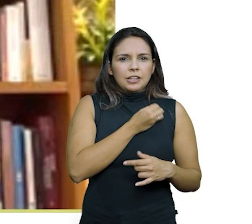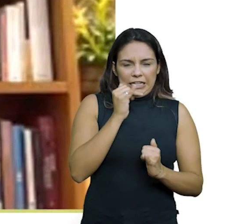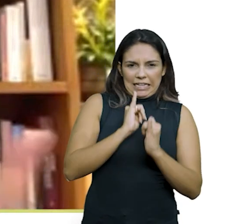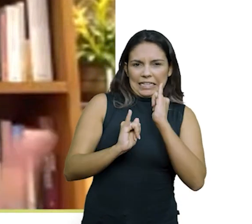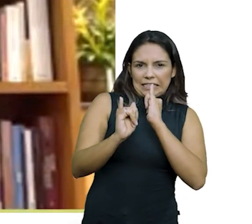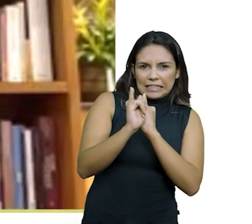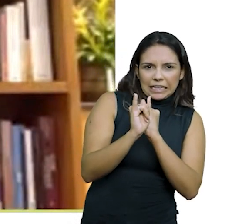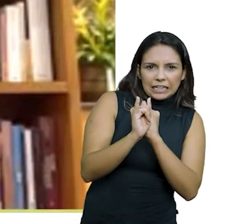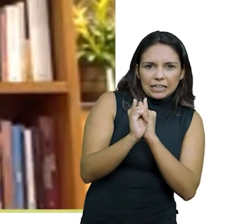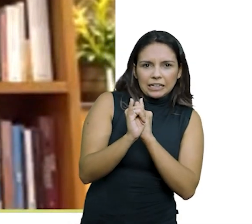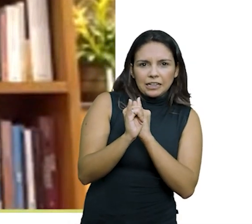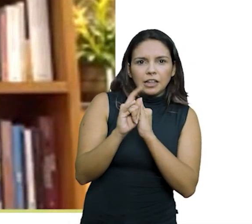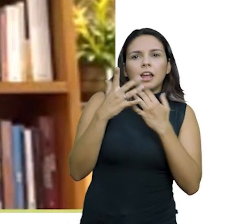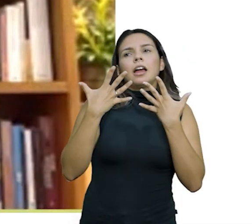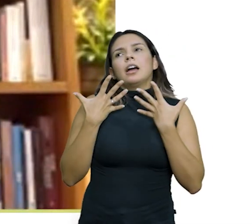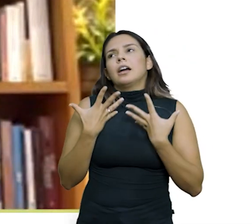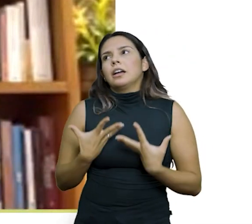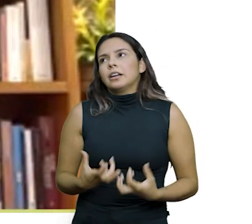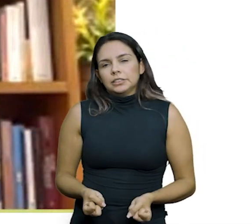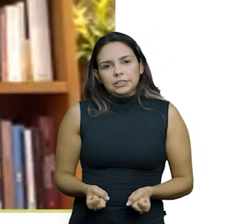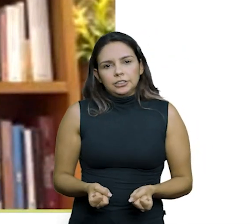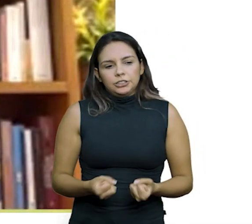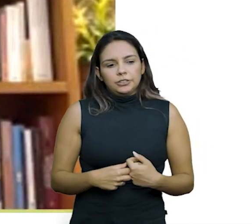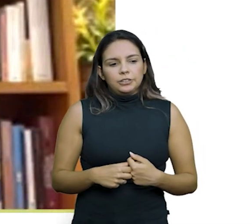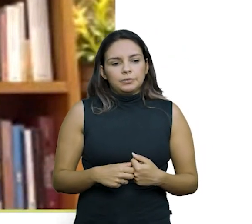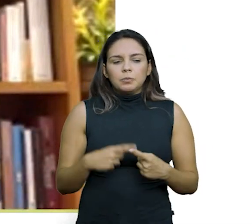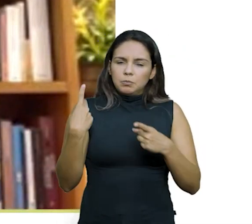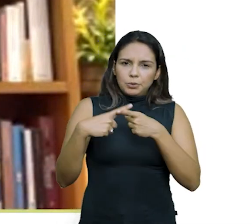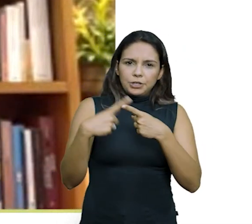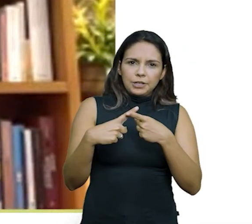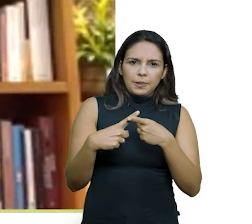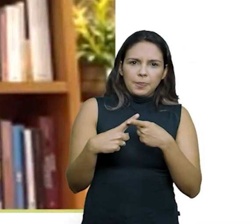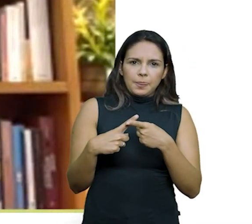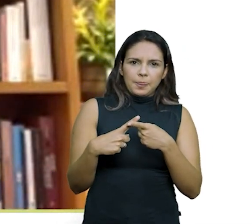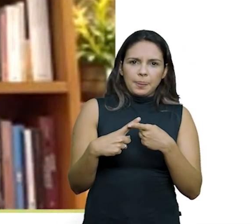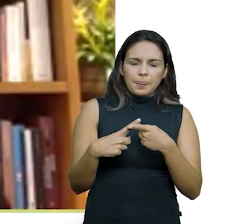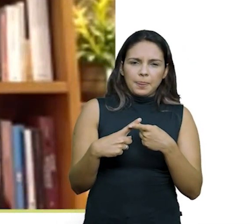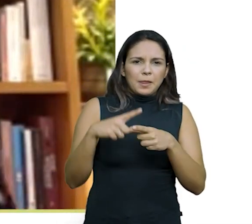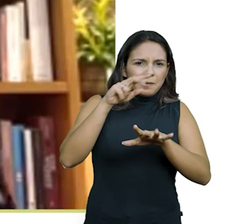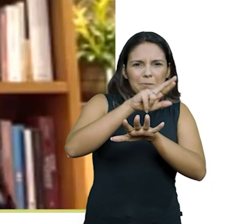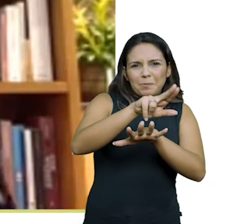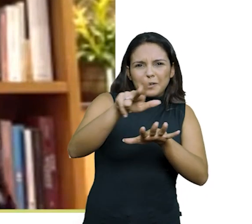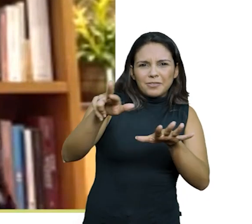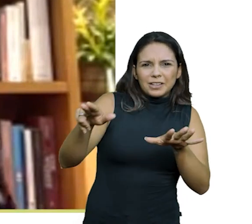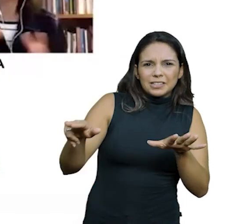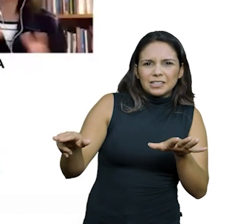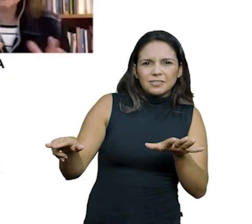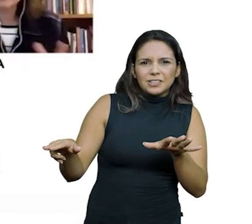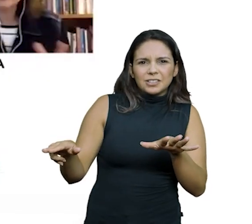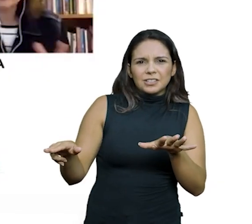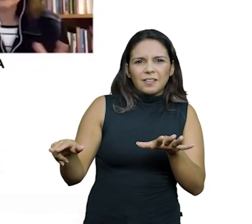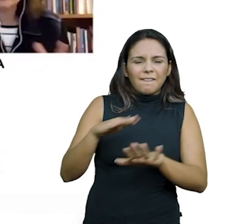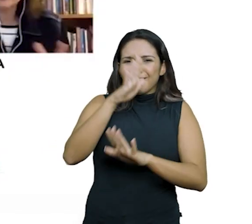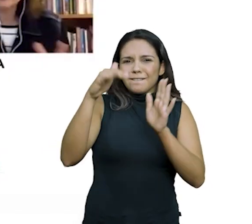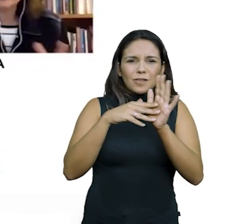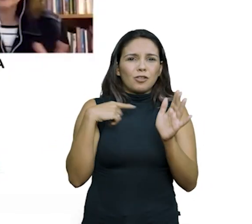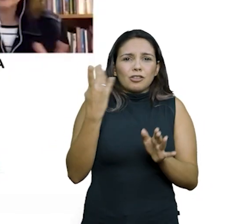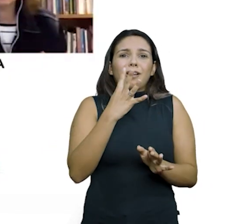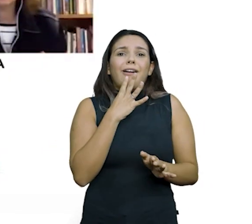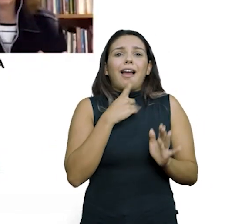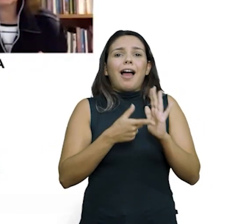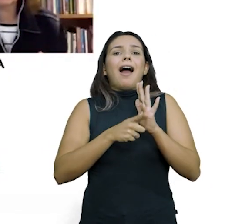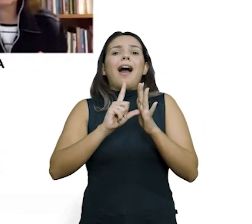digital, virtual, online era tão cansativa. Porque são variáveis completamente diferentes de tudo que a